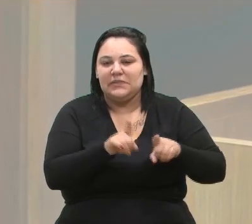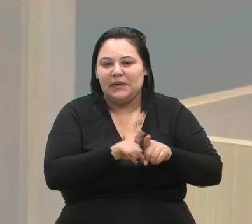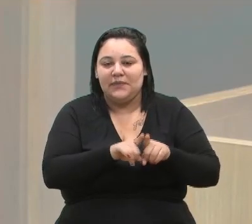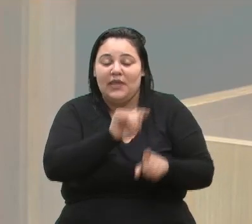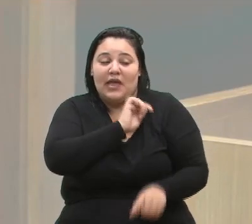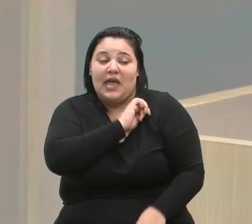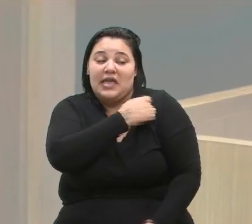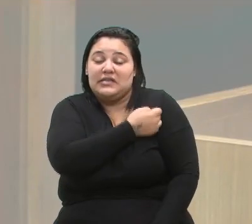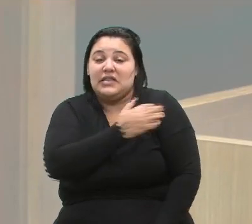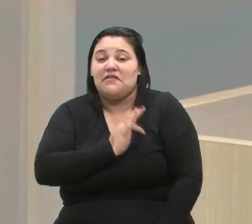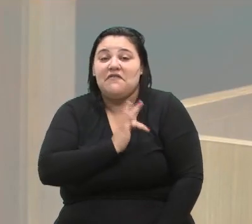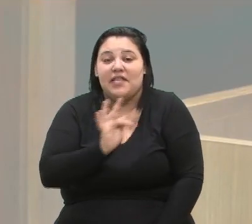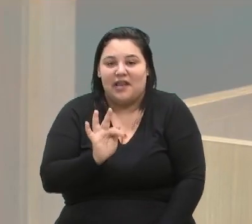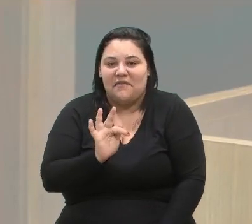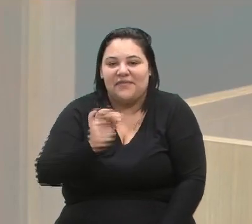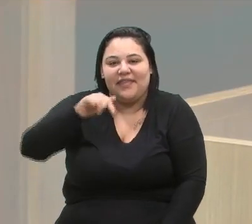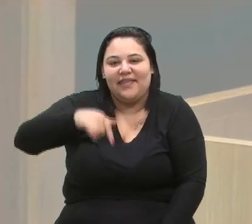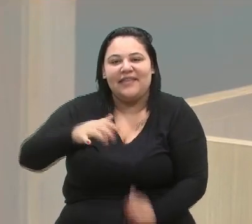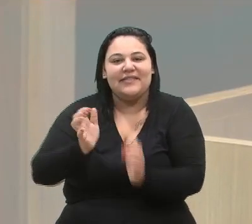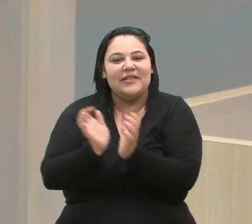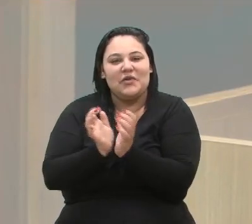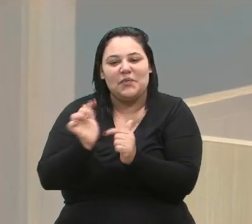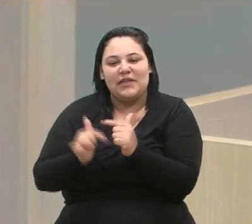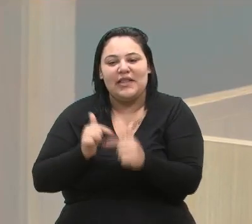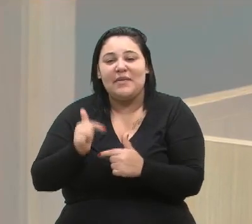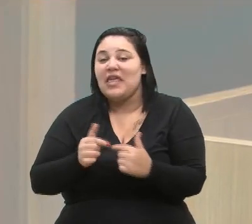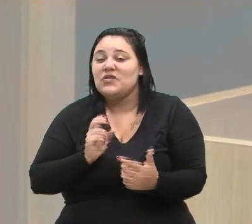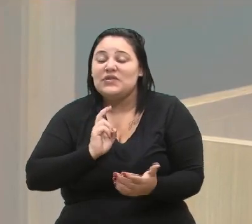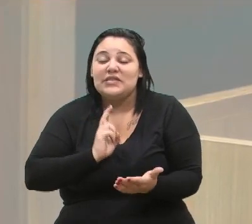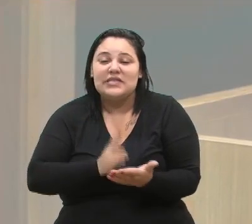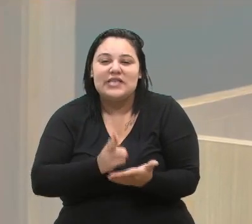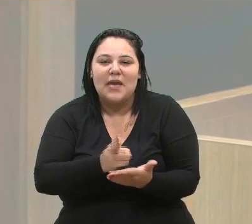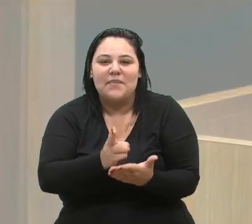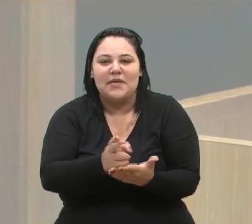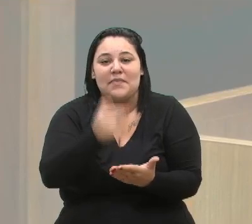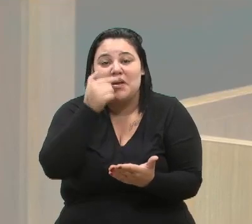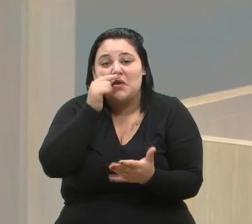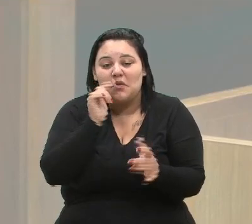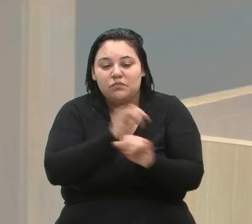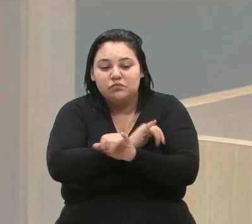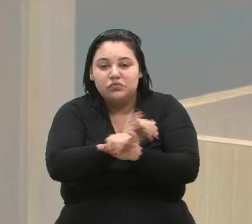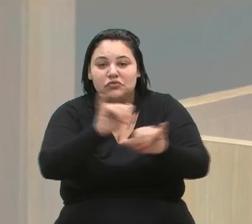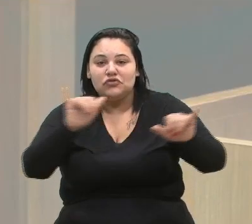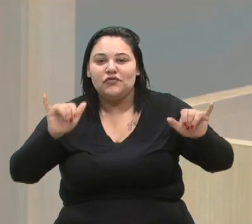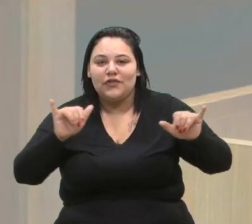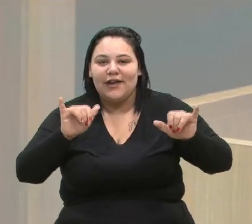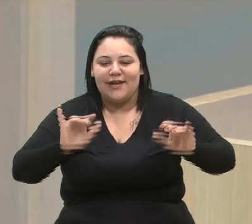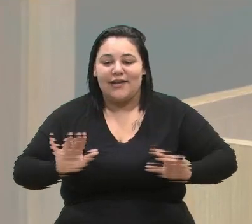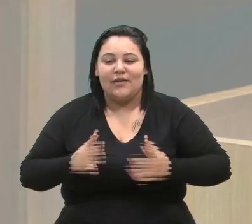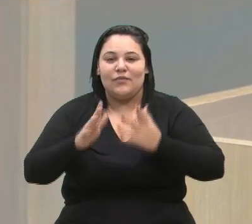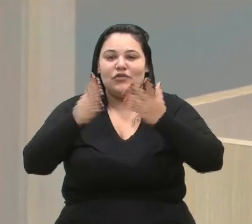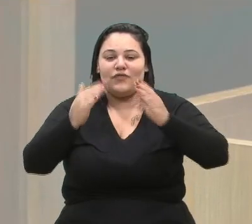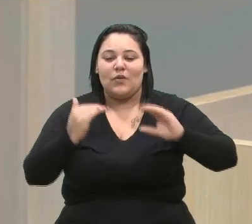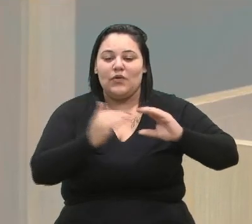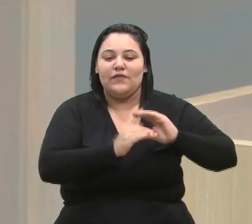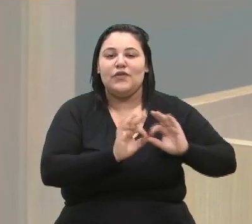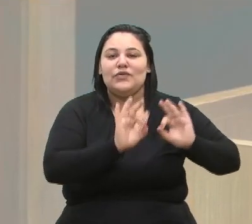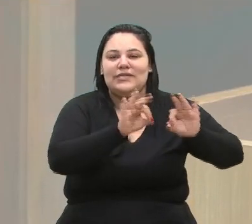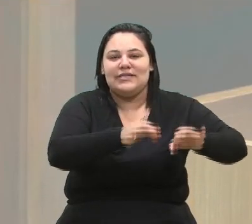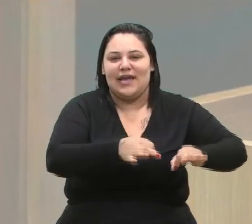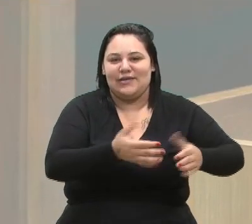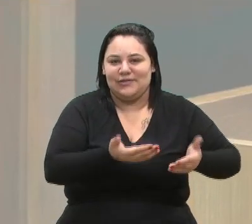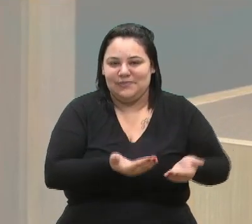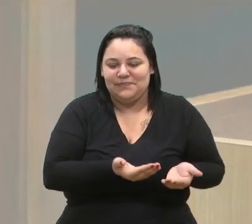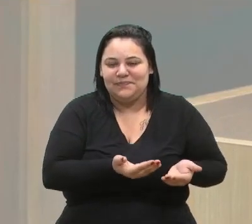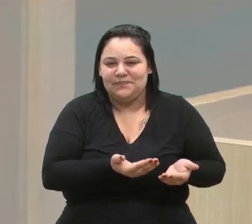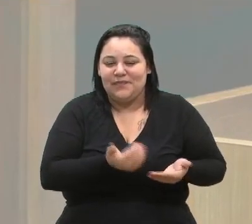Federal, e este grupo está trabalhando ativamente para disseminar a informação e promover a destinação correta. Com a